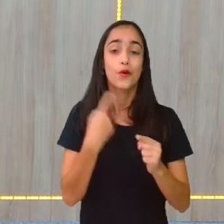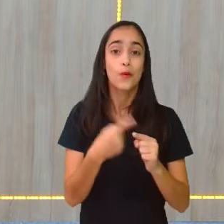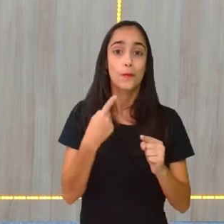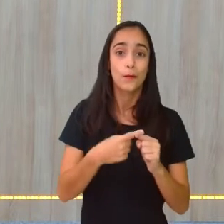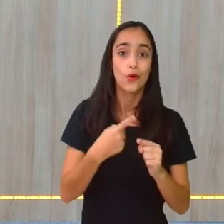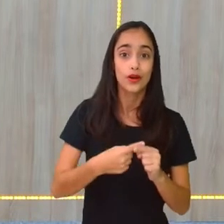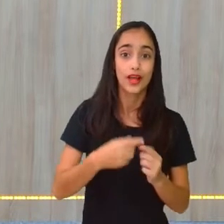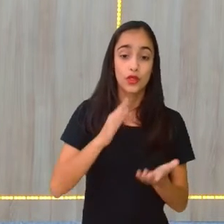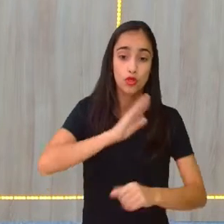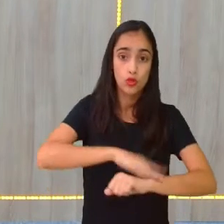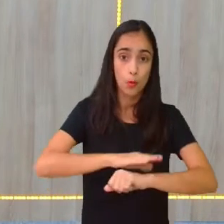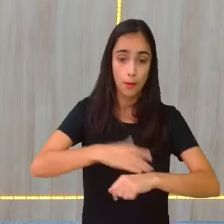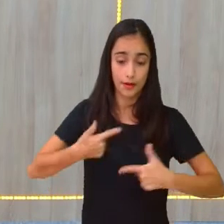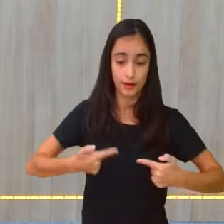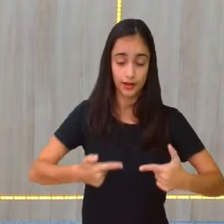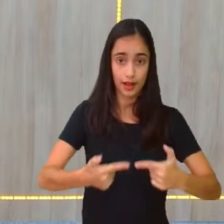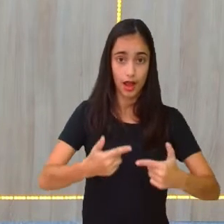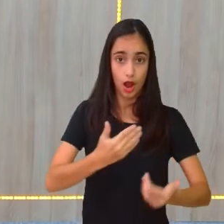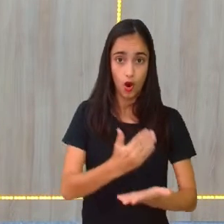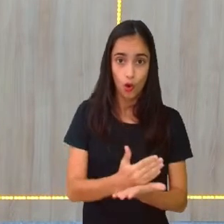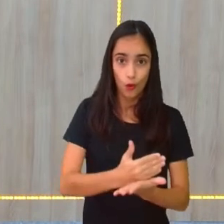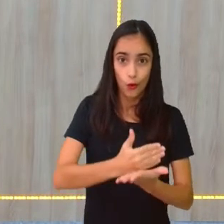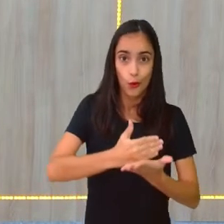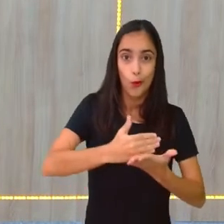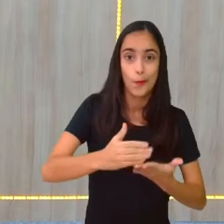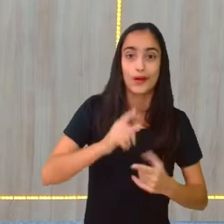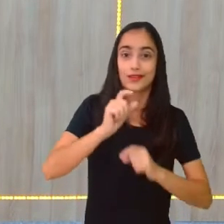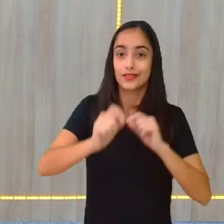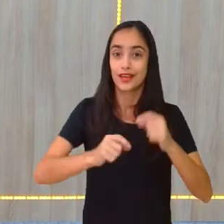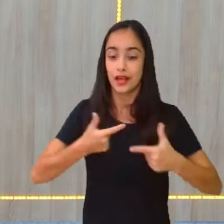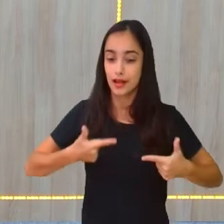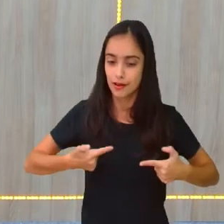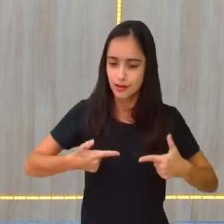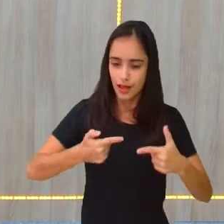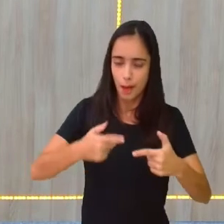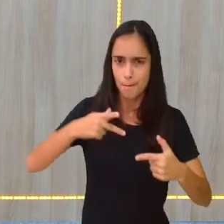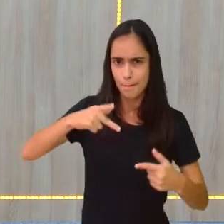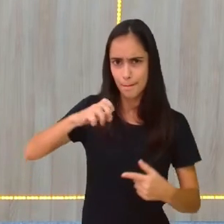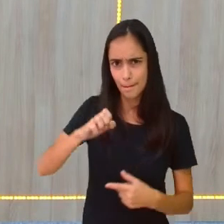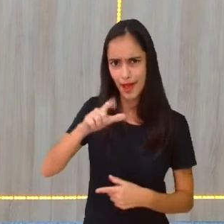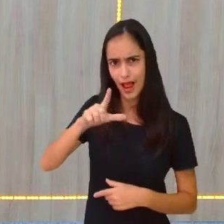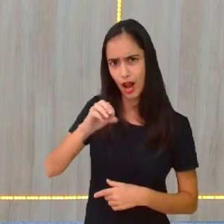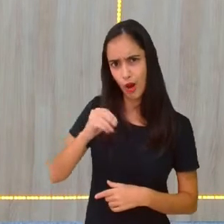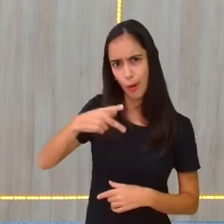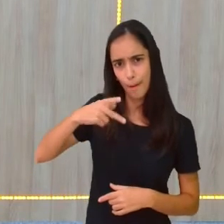nessa rivalidade vai iniciar a chamada Guerra do Peloponeso, que vai